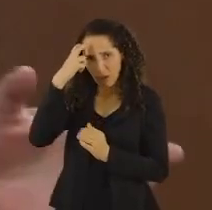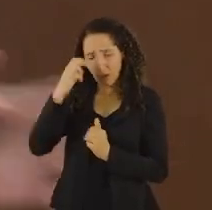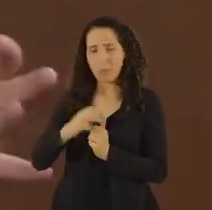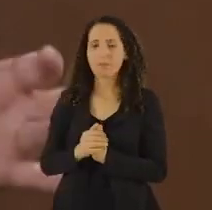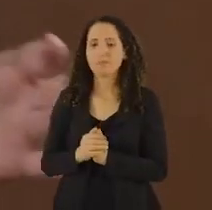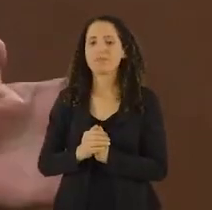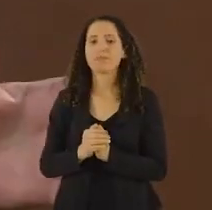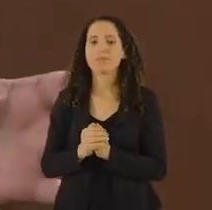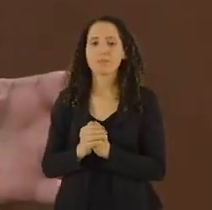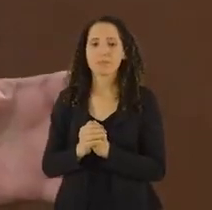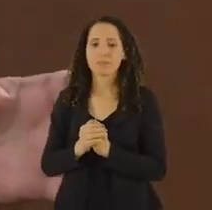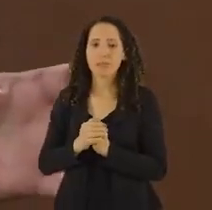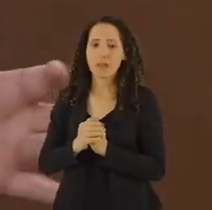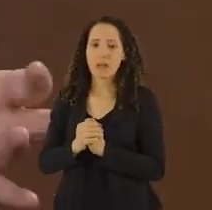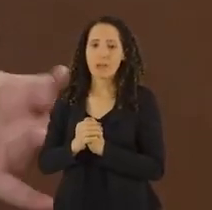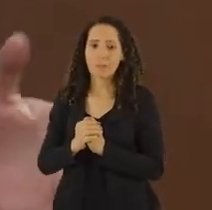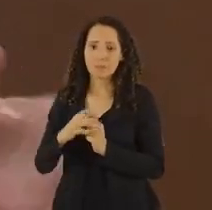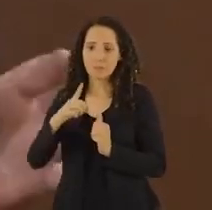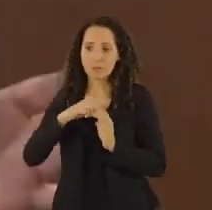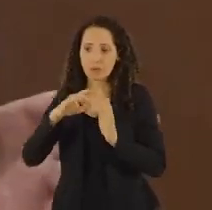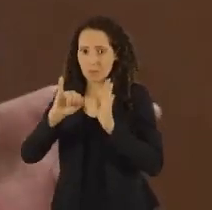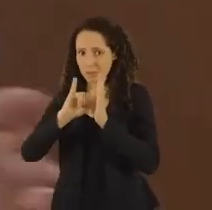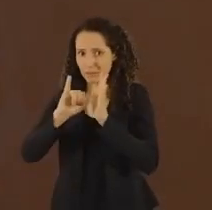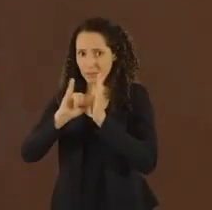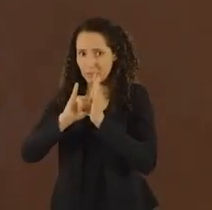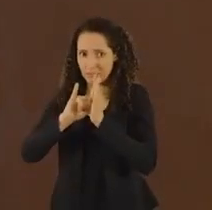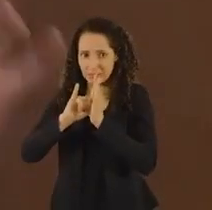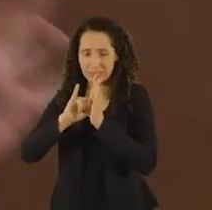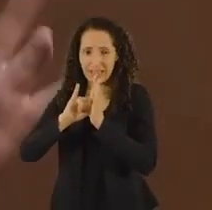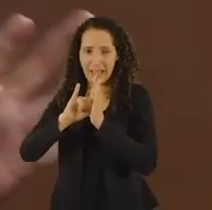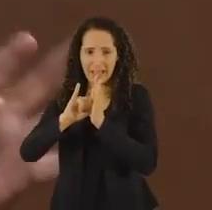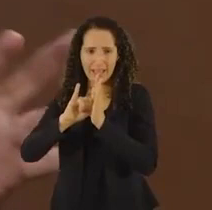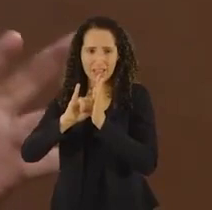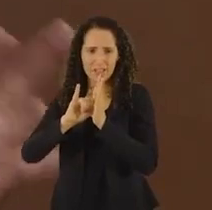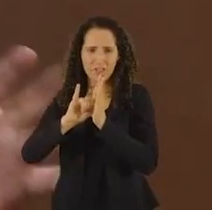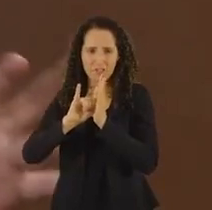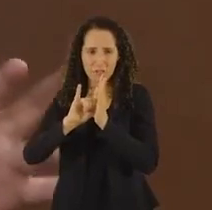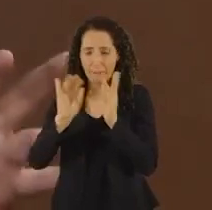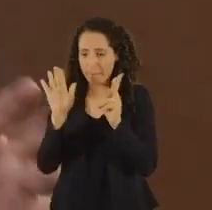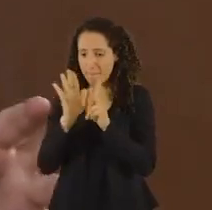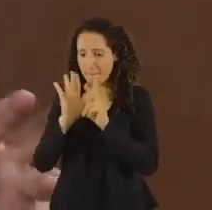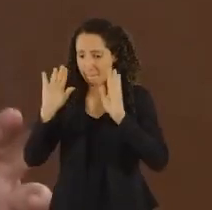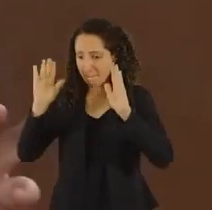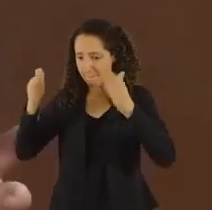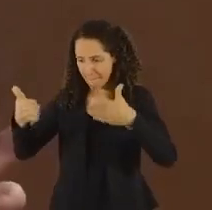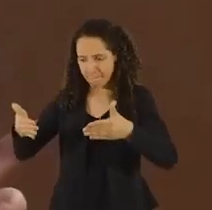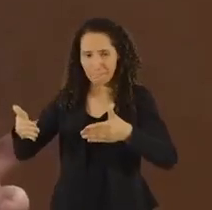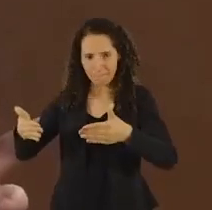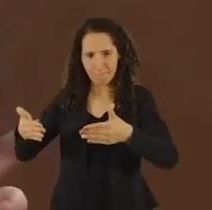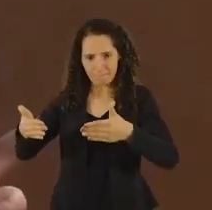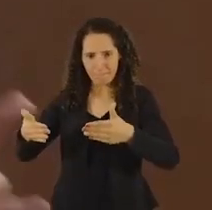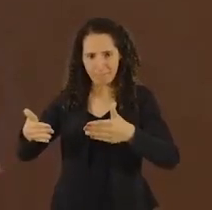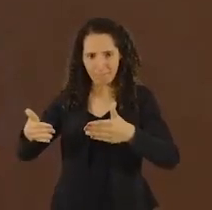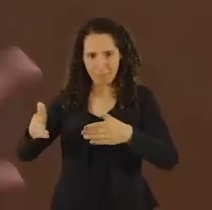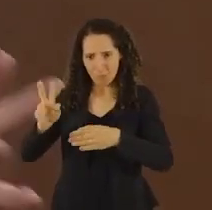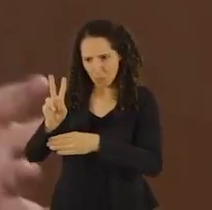partiam do princípio de que a uma identidade fixa a uma essência preservada